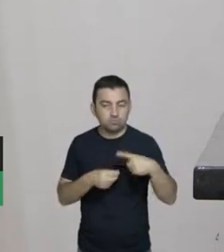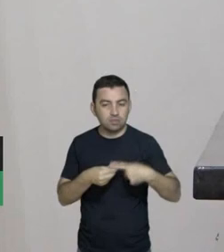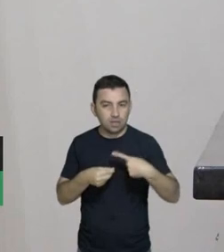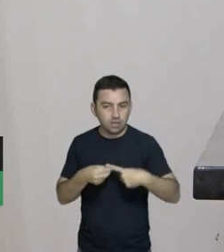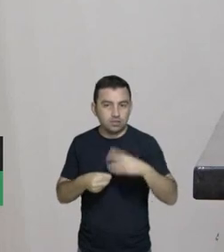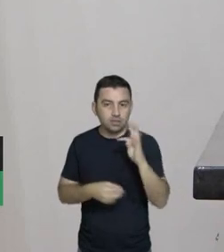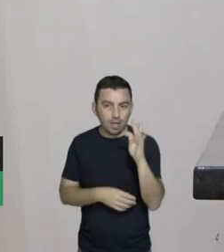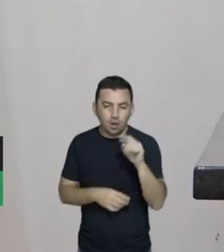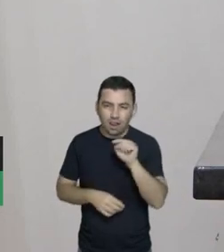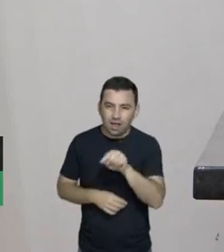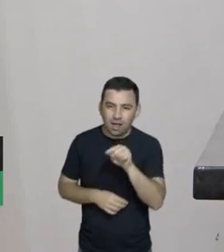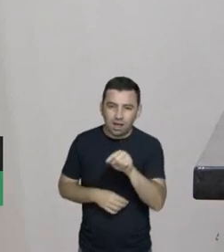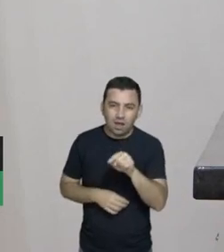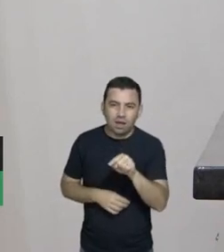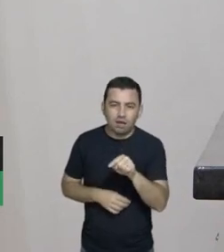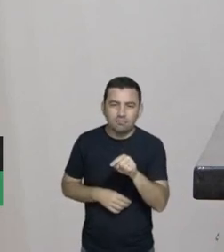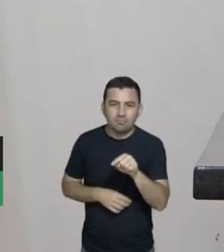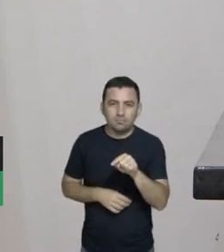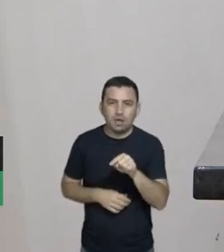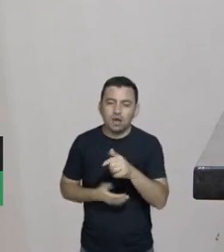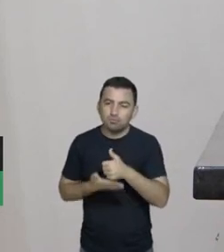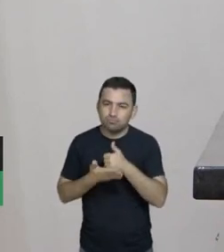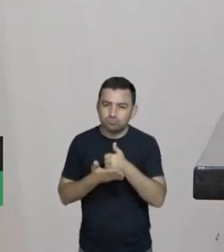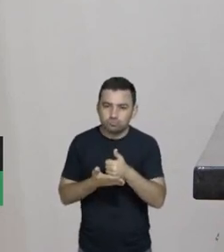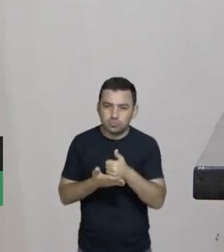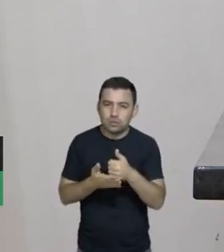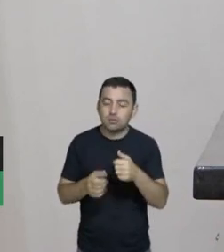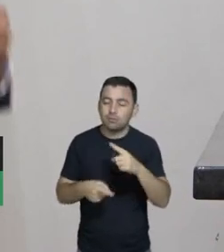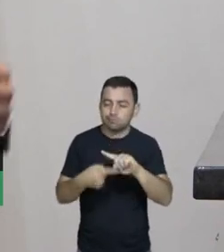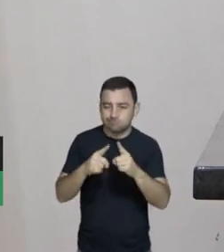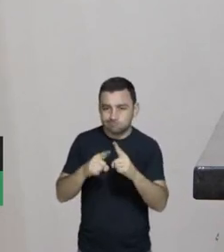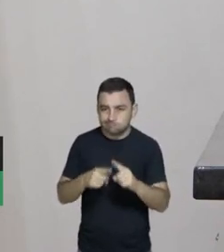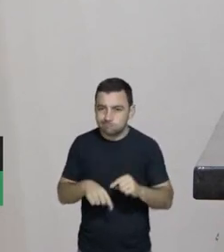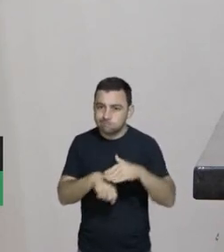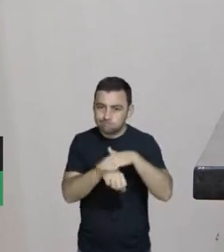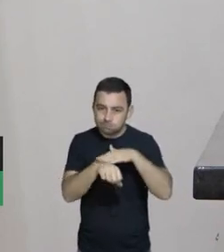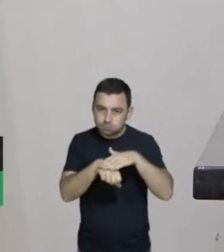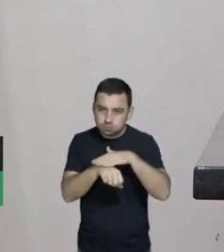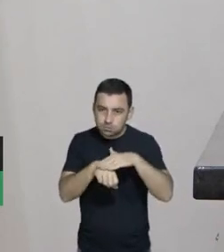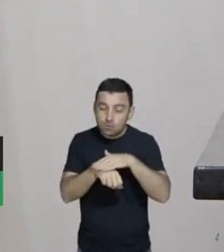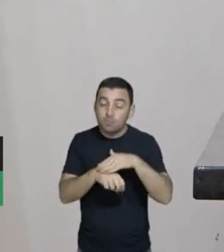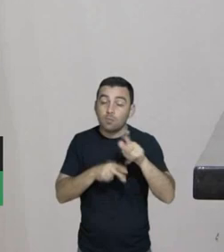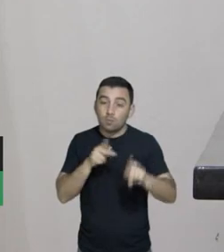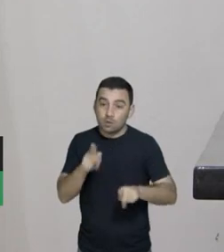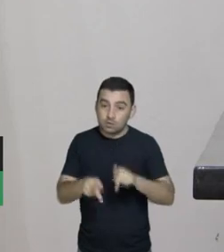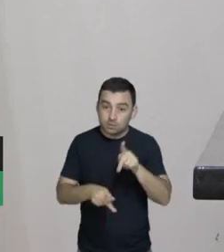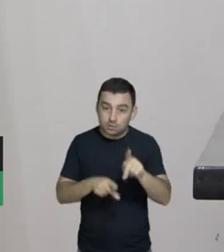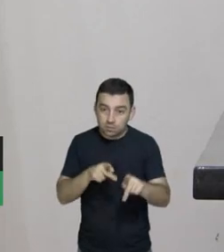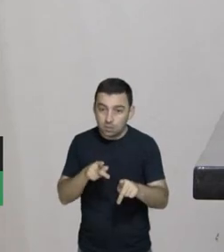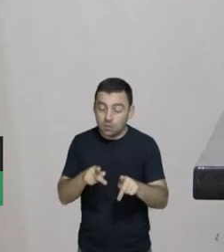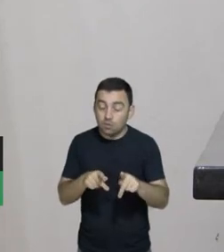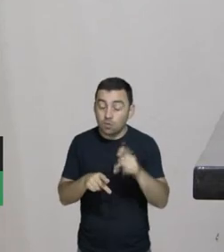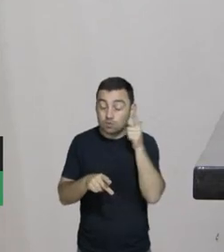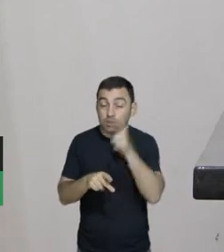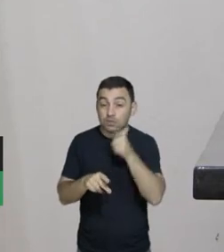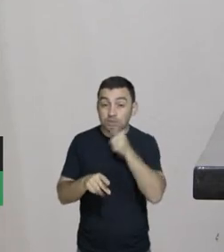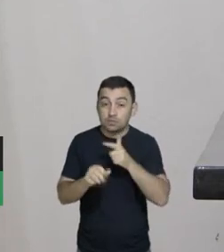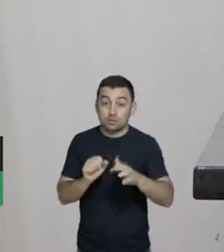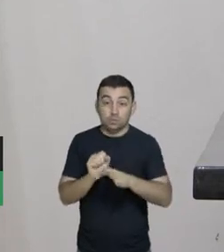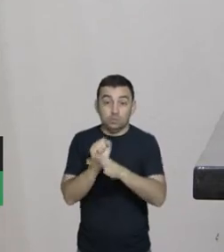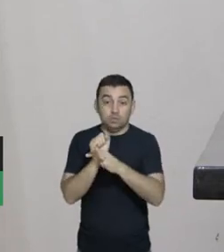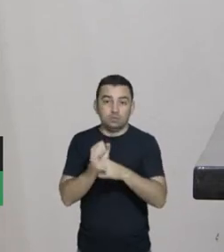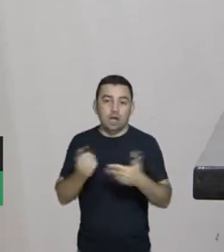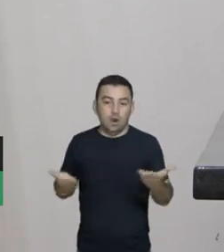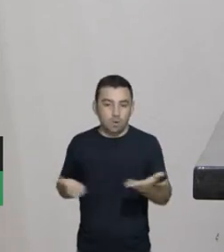ajuda que está recebendo, está conseguindo dialogar com a população que está ilhada, trazendo mais segurança nesse momento